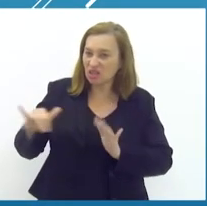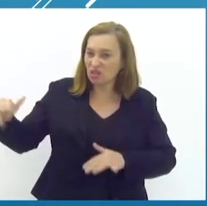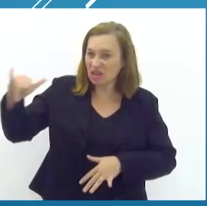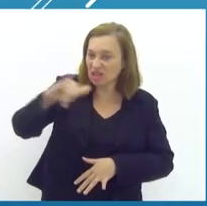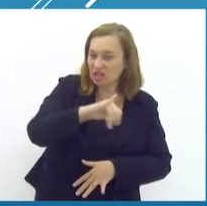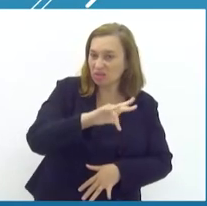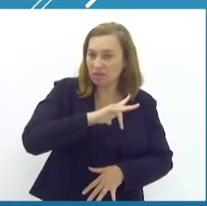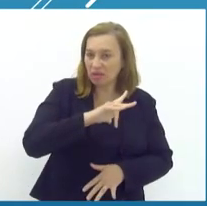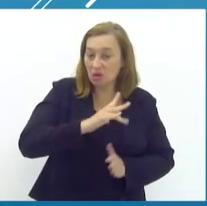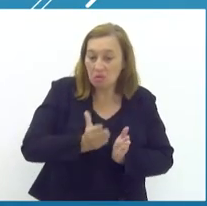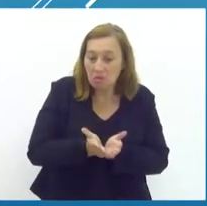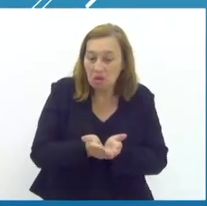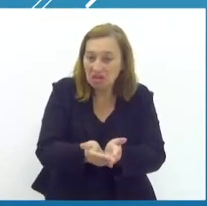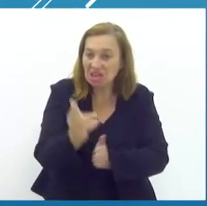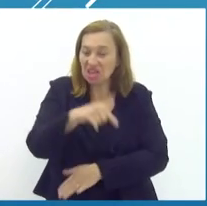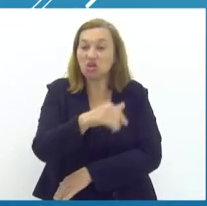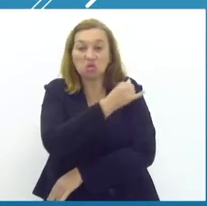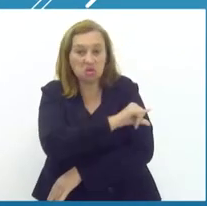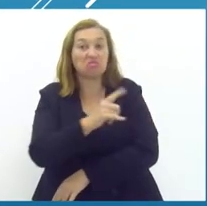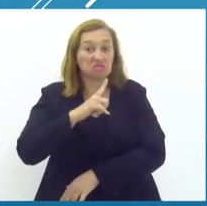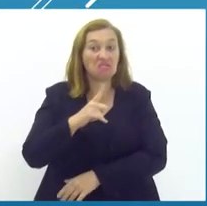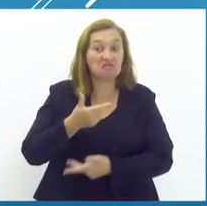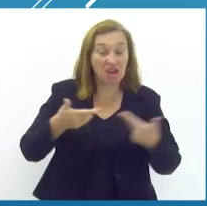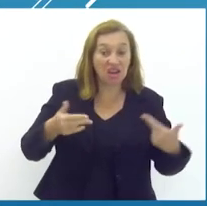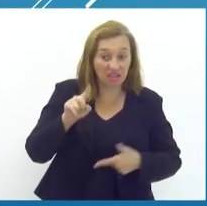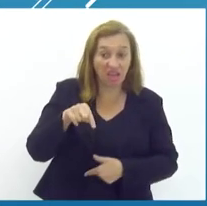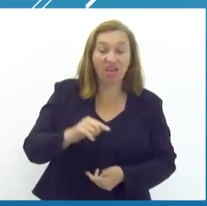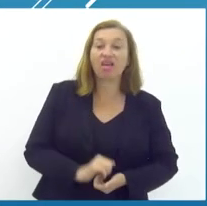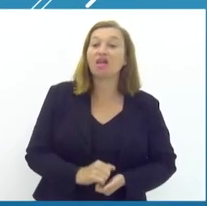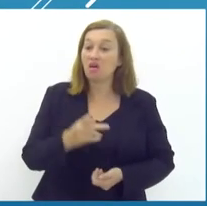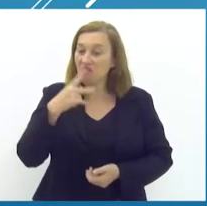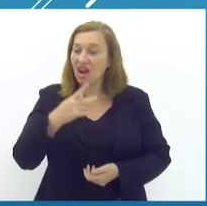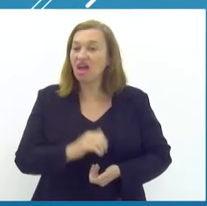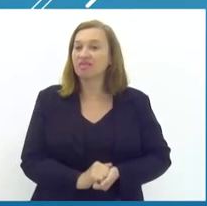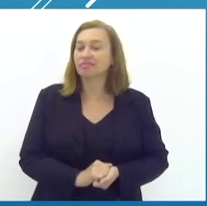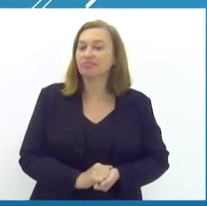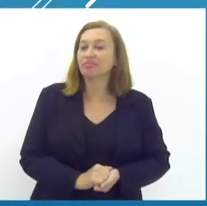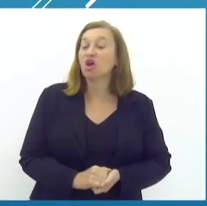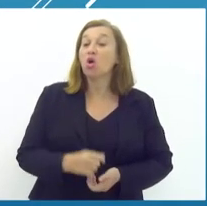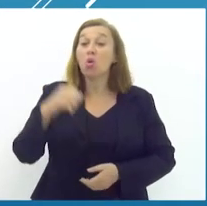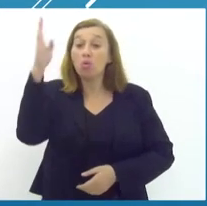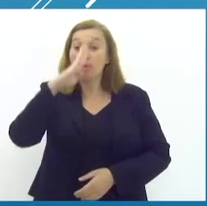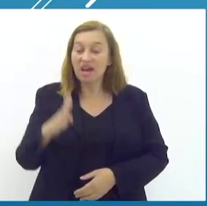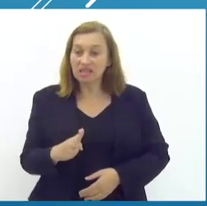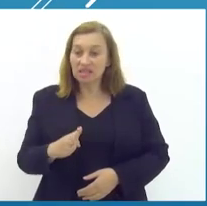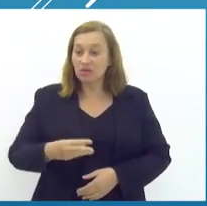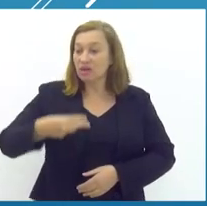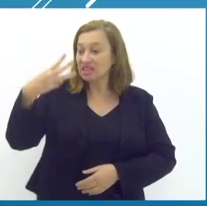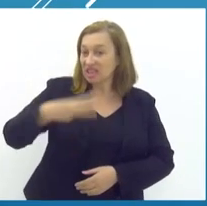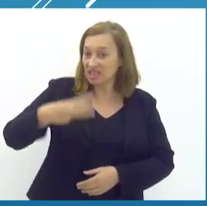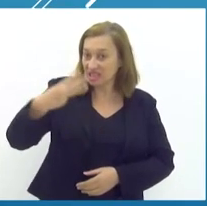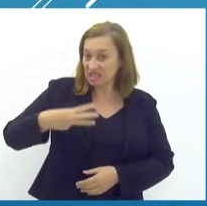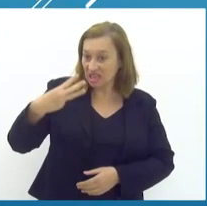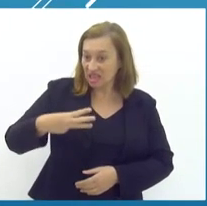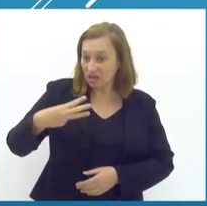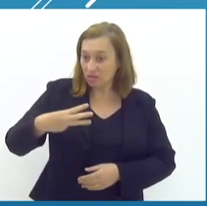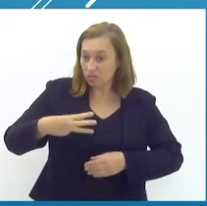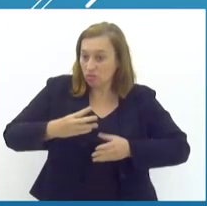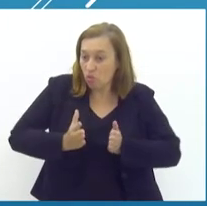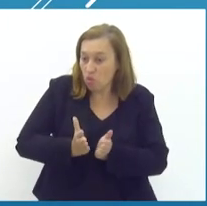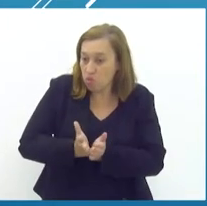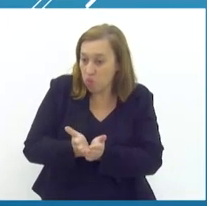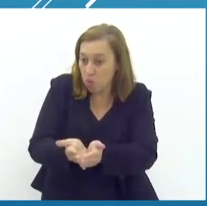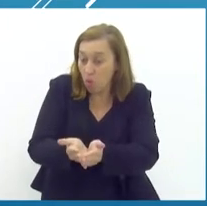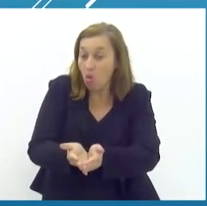embarcação aqui no Rio que tem né Eu queria dizer o seguinte prazer no dia desses era a terceira maior Frota ou segunda de embarcações eu